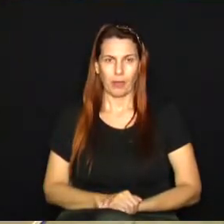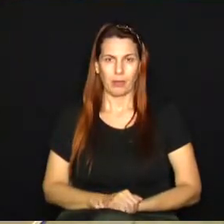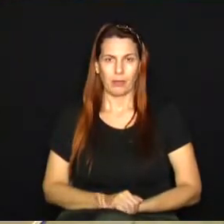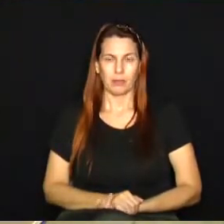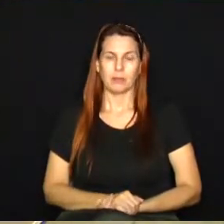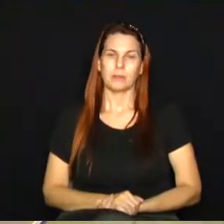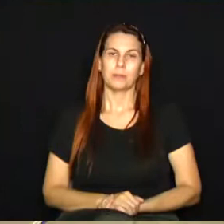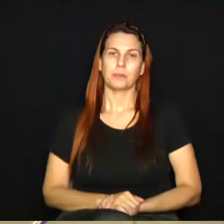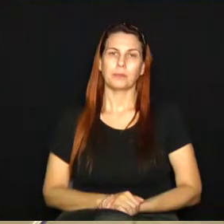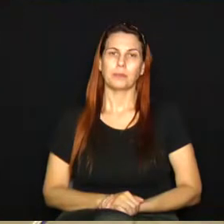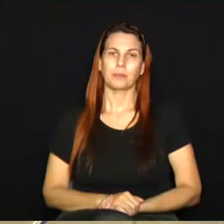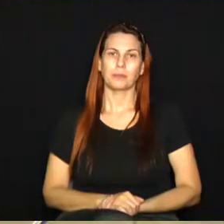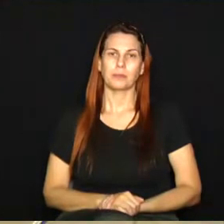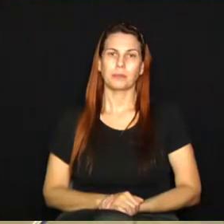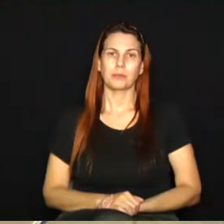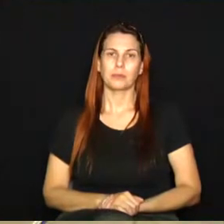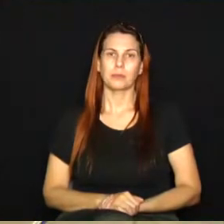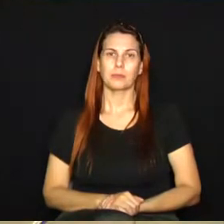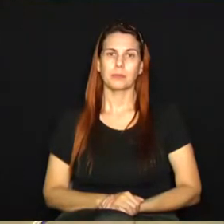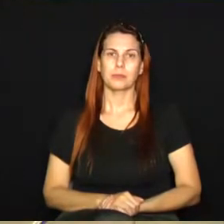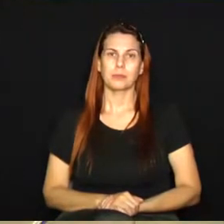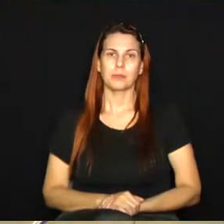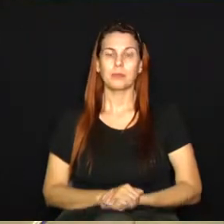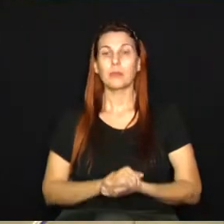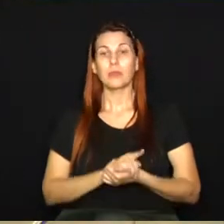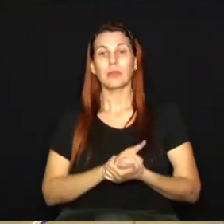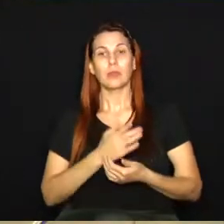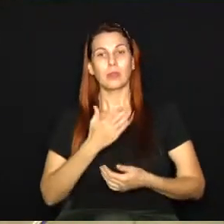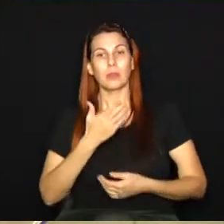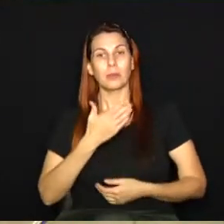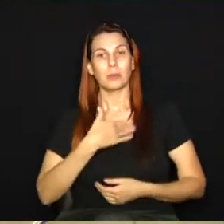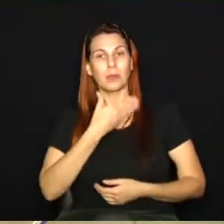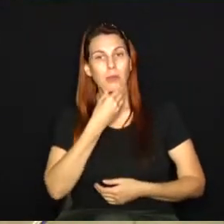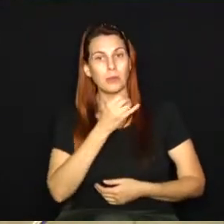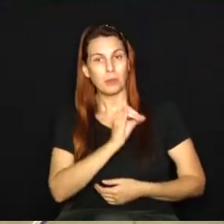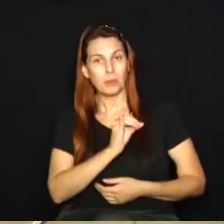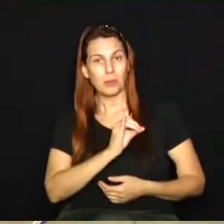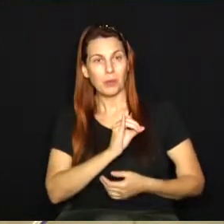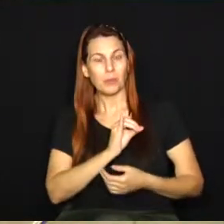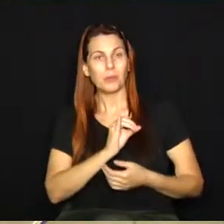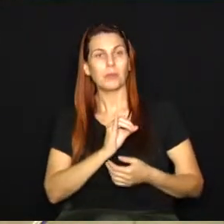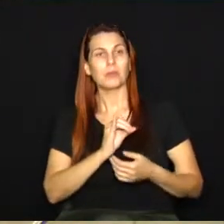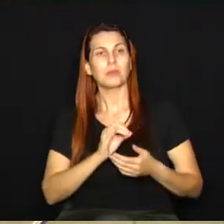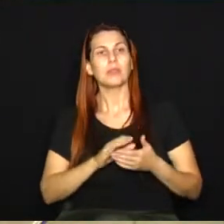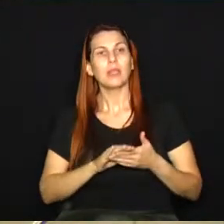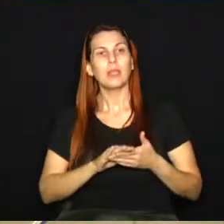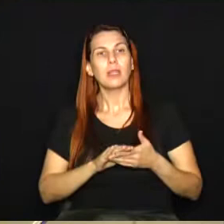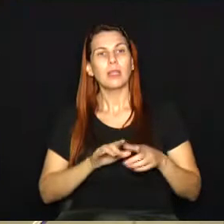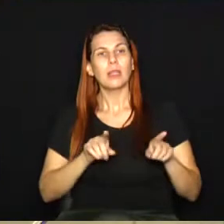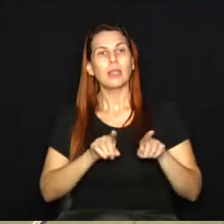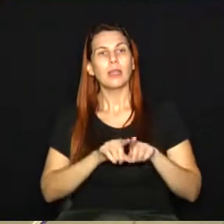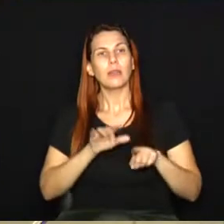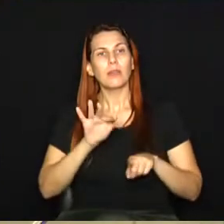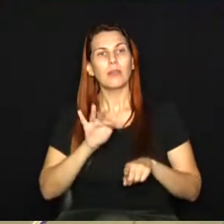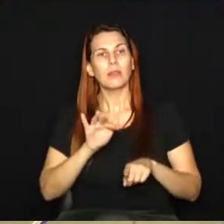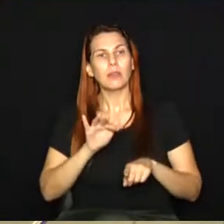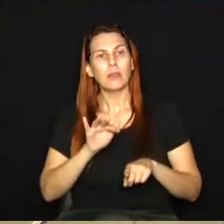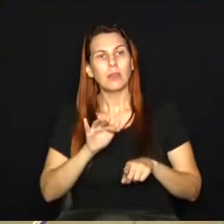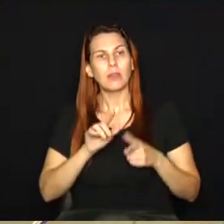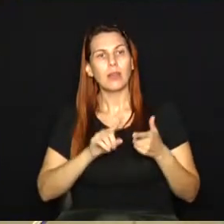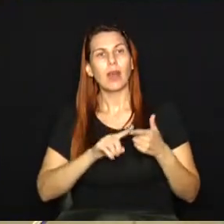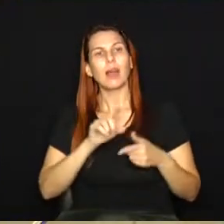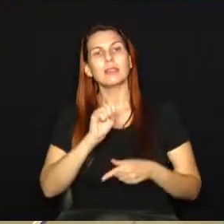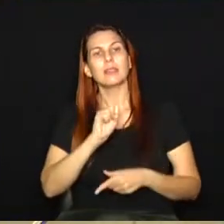Então, a composição do trio é o fagote, meu irmão, o violino, o Celso. A Silvia vai